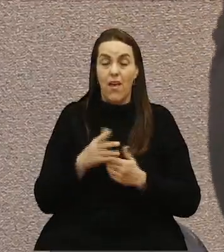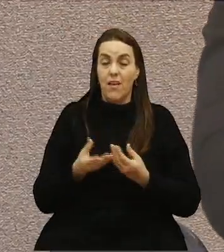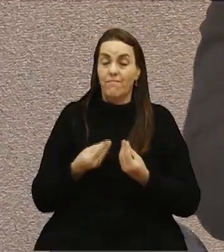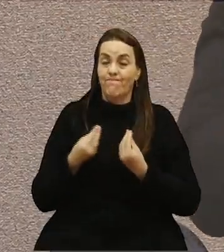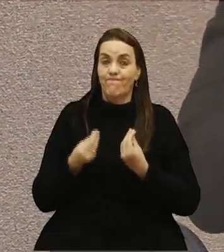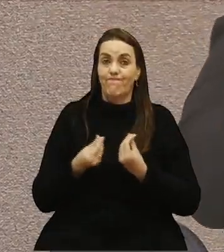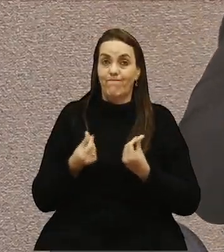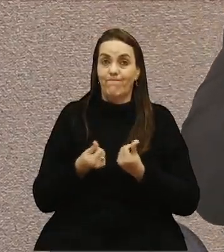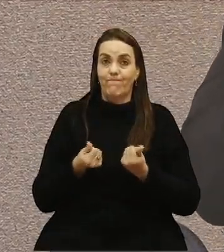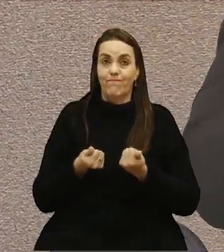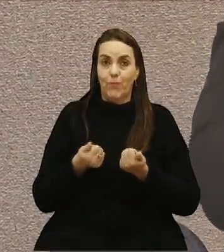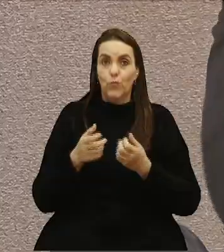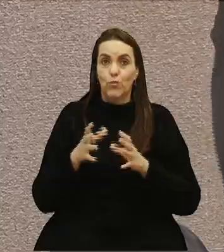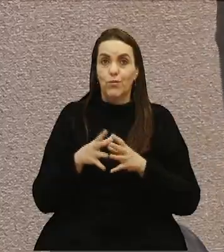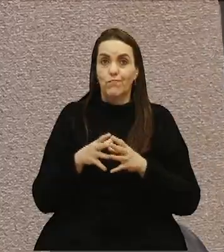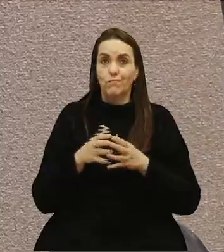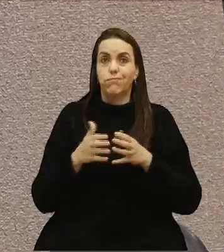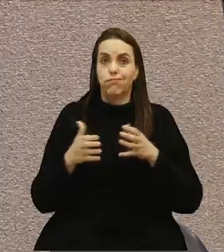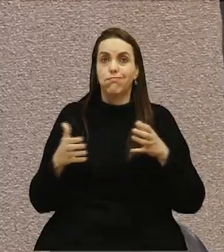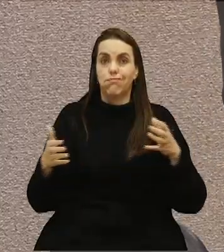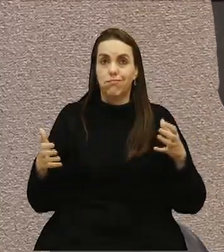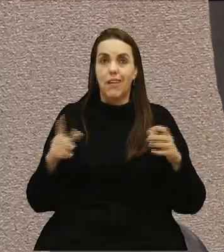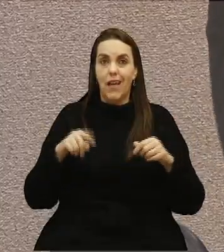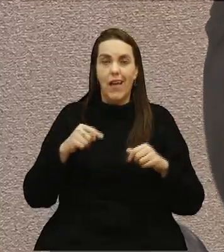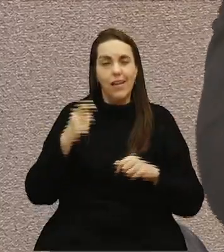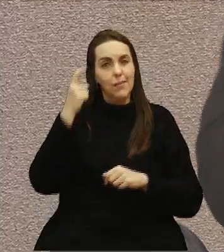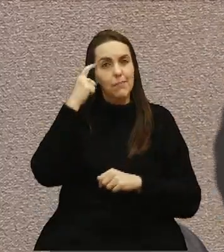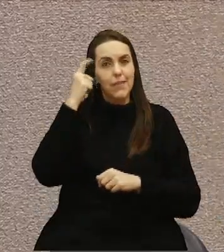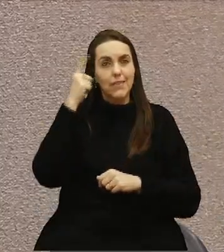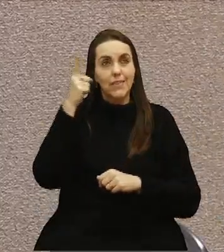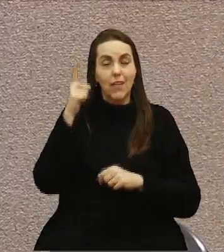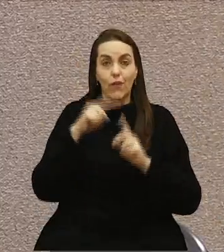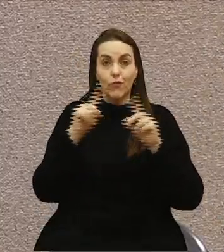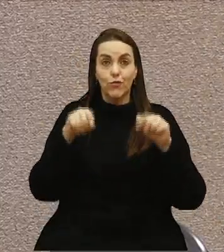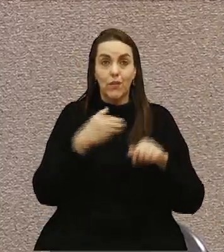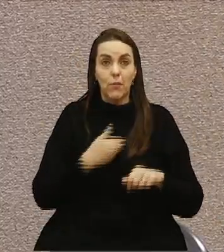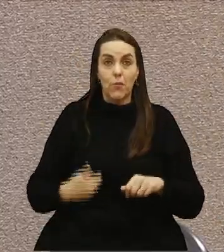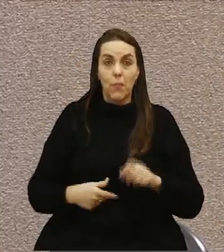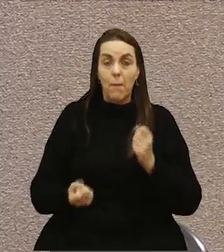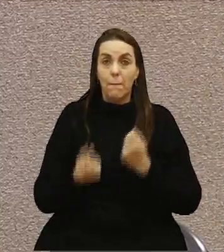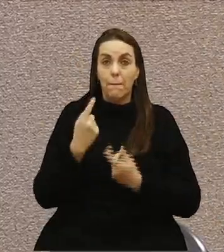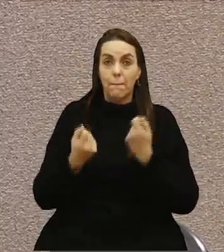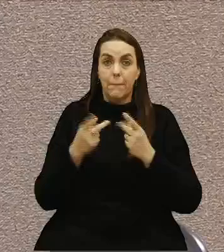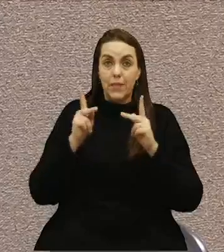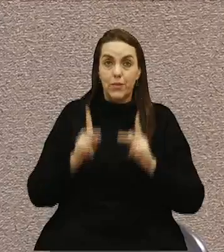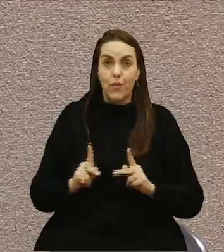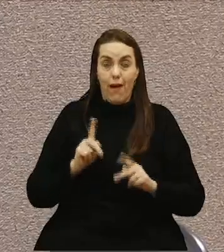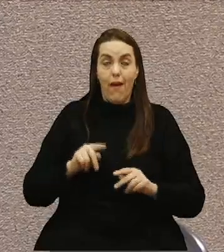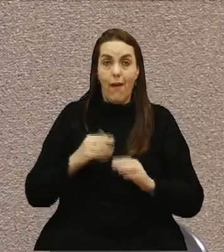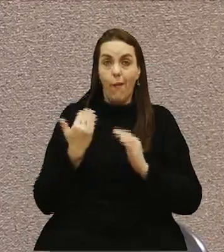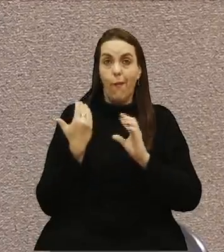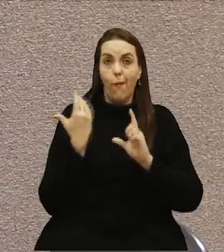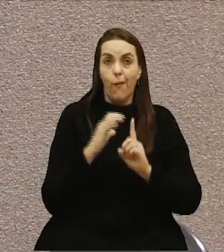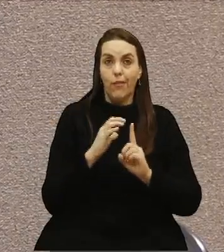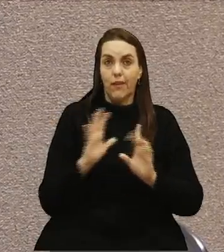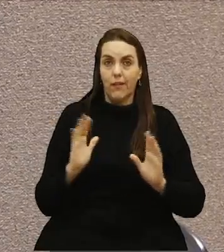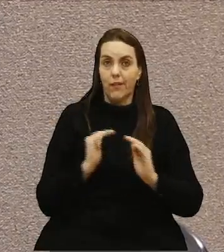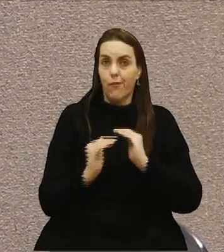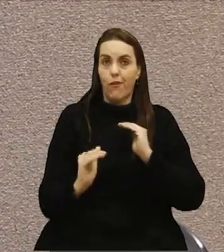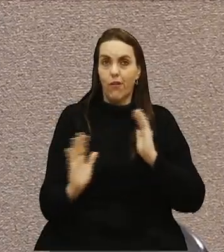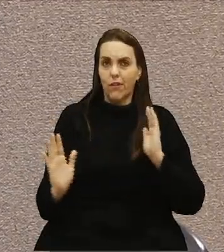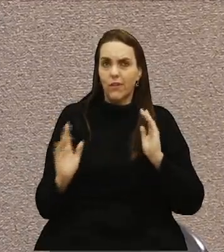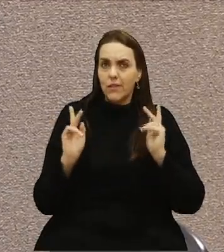é muito grande a abrangência e aí fica na cabeça do servidor que alguém é contra. Não, quando fala que é contra, tem que falar